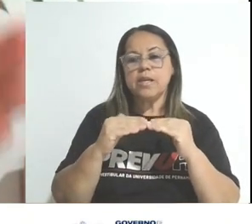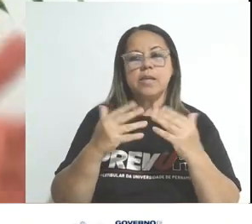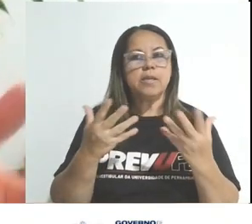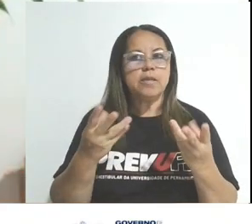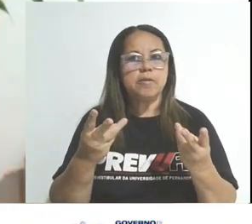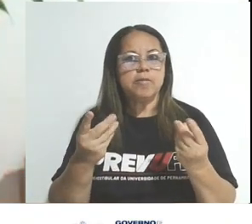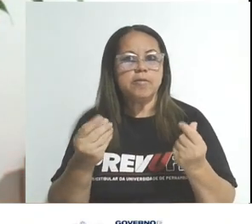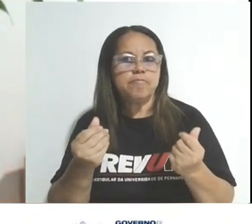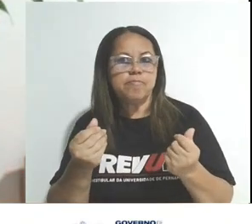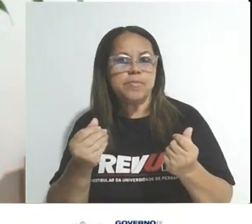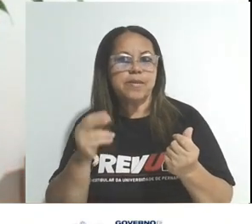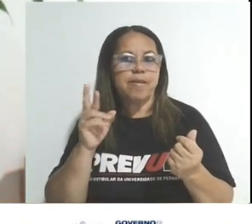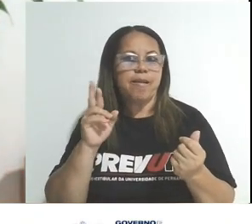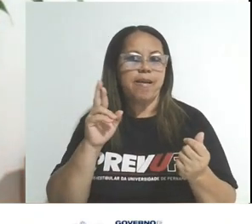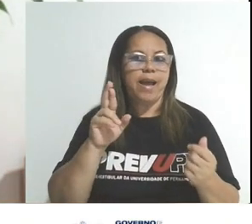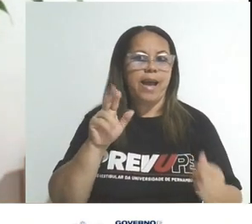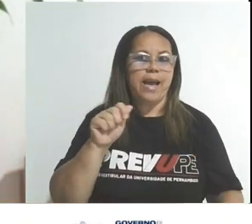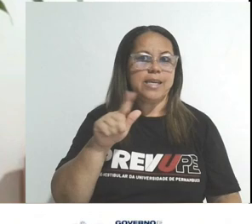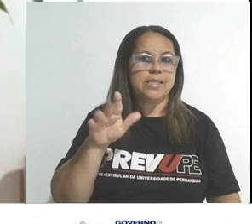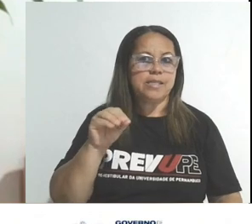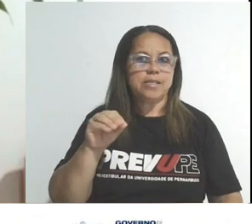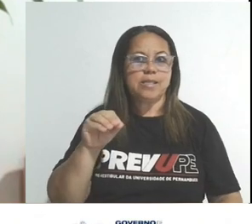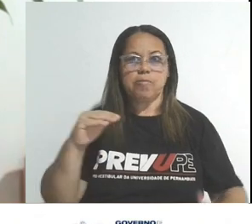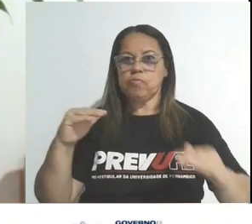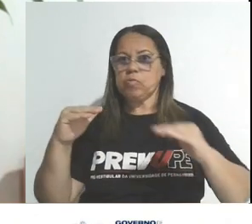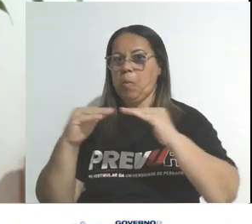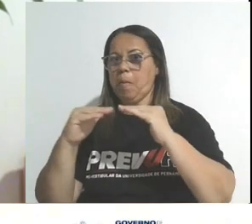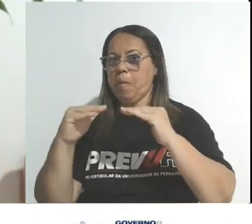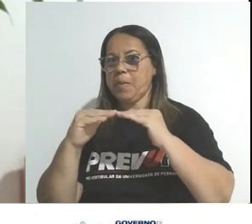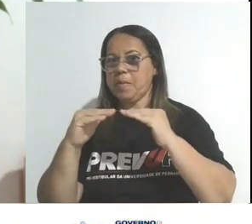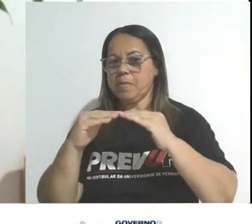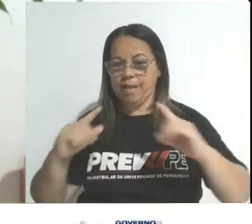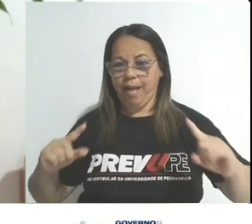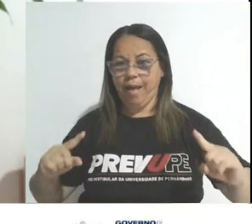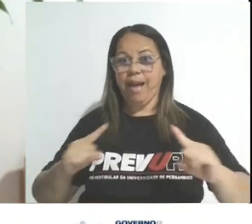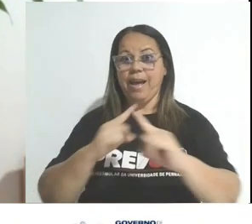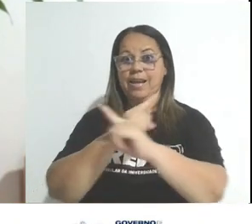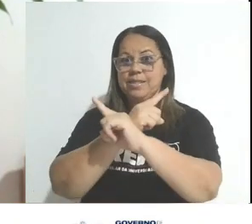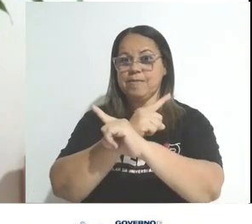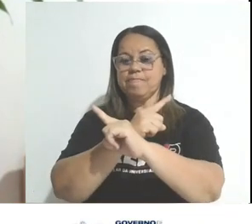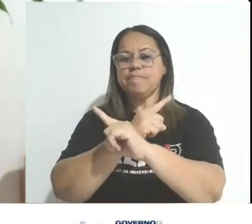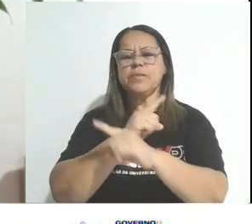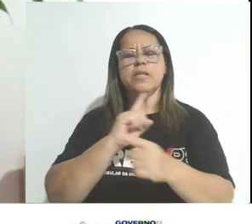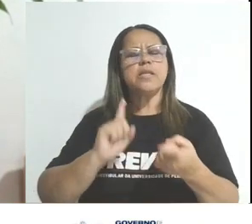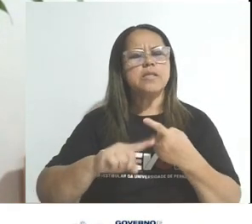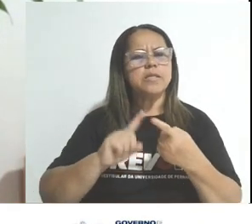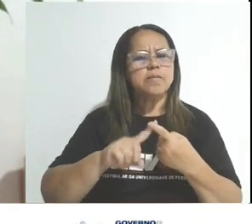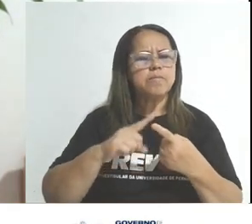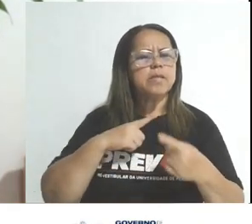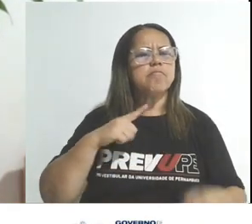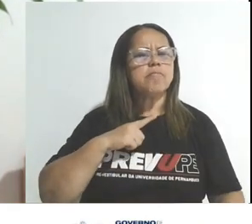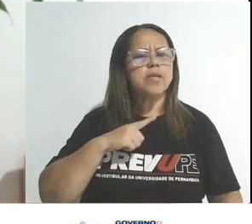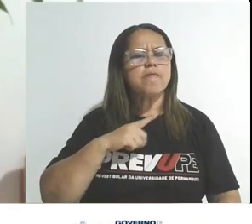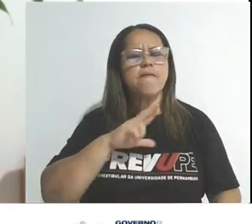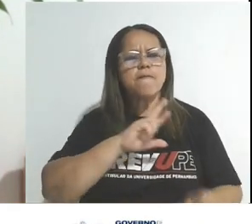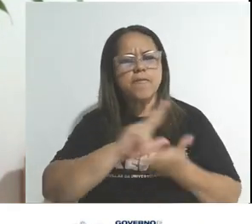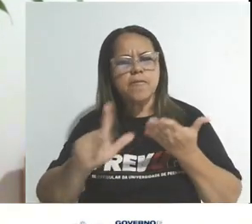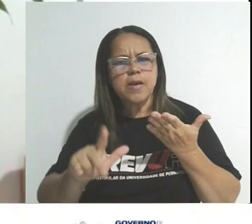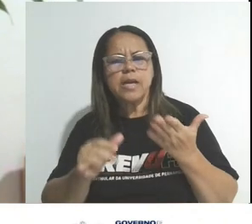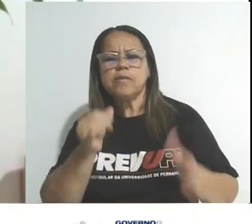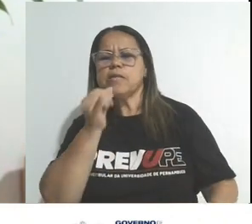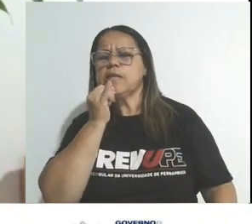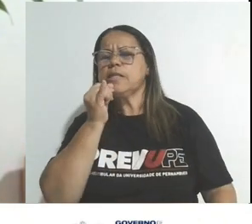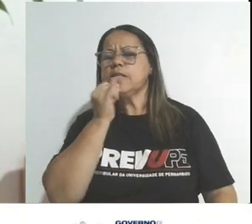questão de razão, a questão de proporção, né? A equivalência. A gente vê também muitos exemplos que também está atrelado